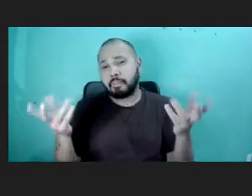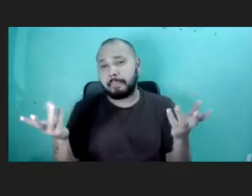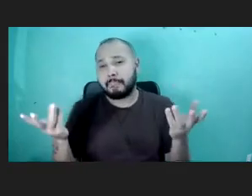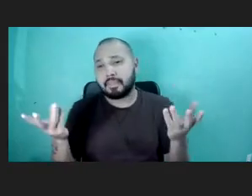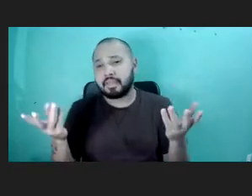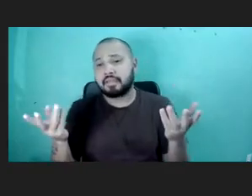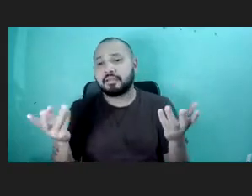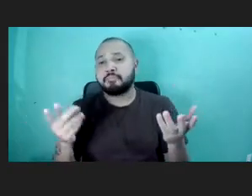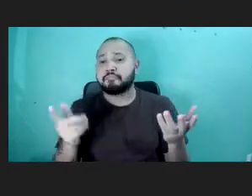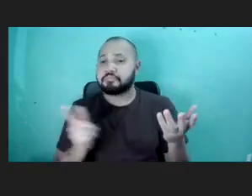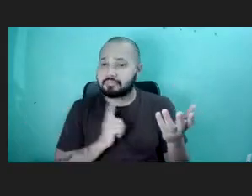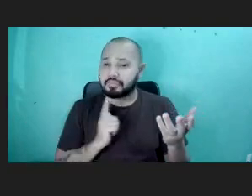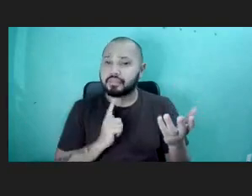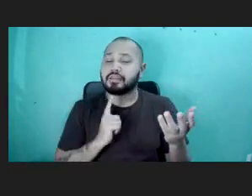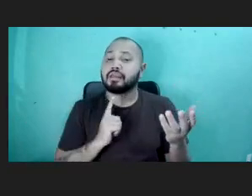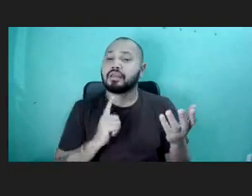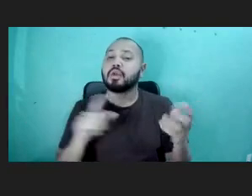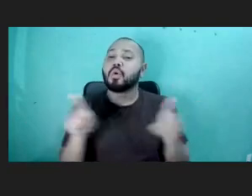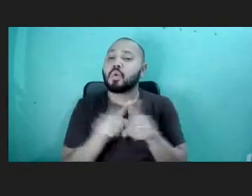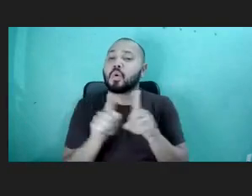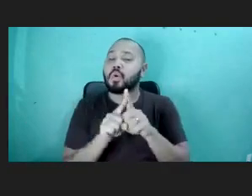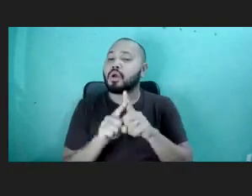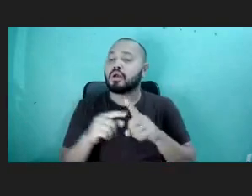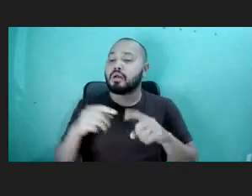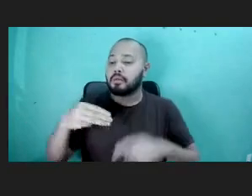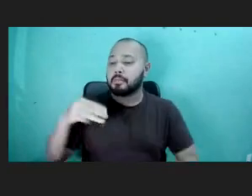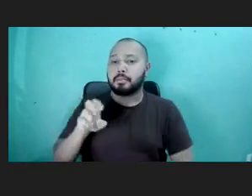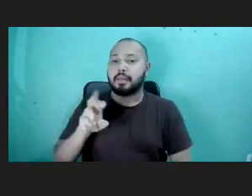existe uma compreensão de mérito. Então, se a pessoa quiser,